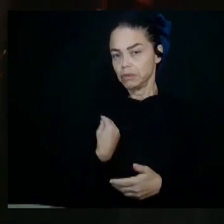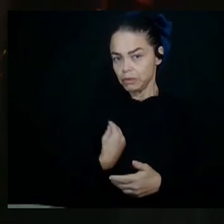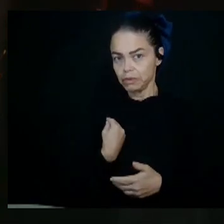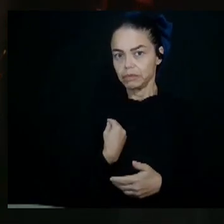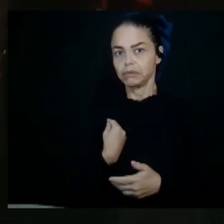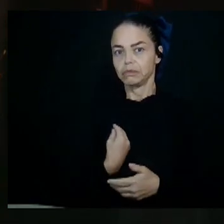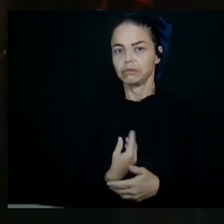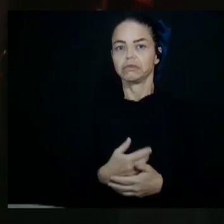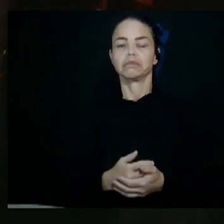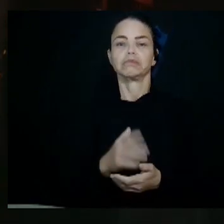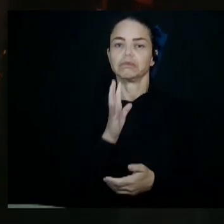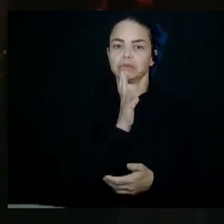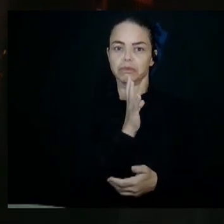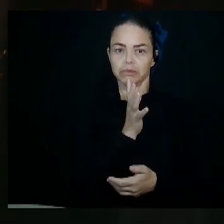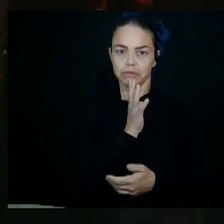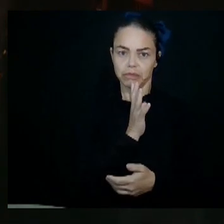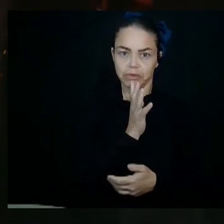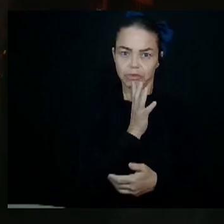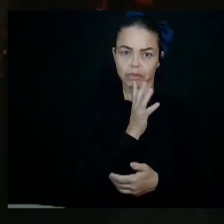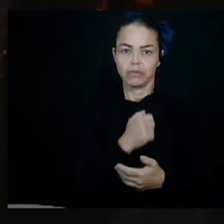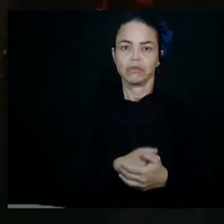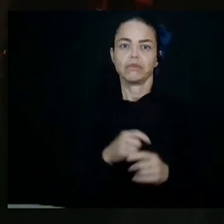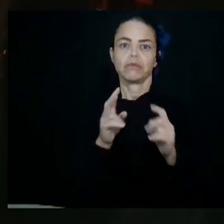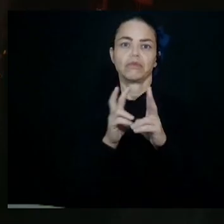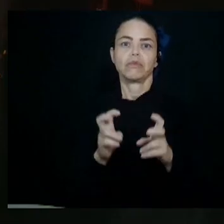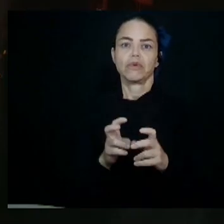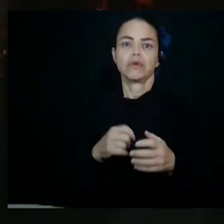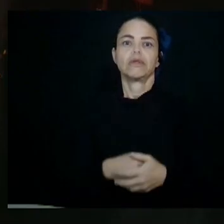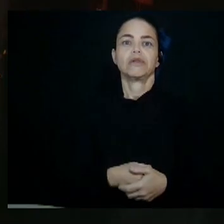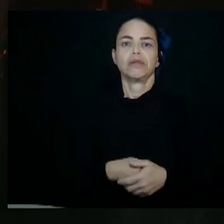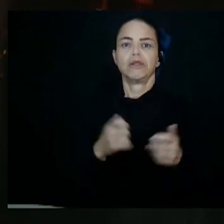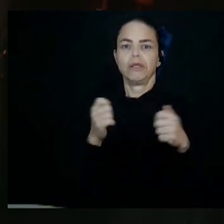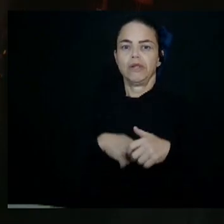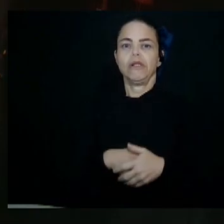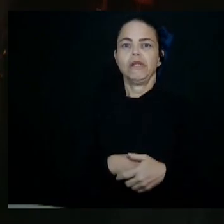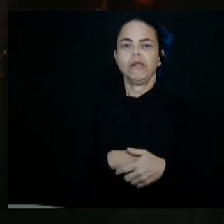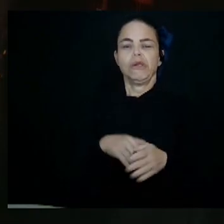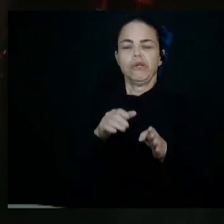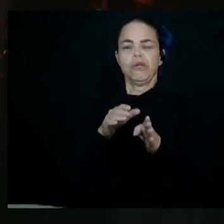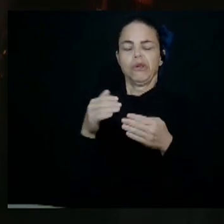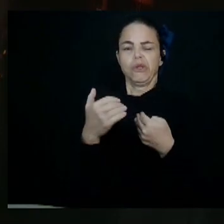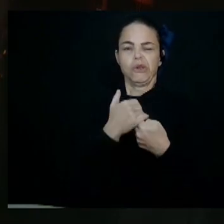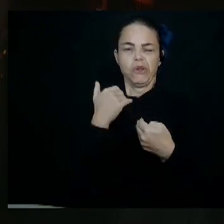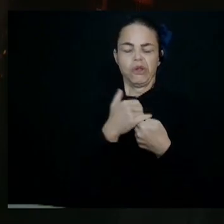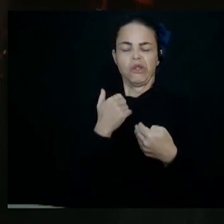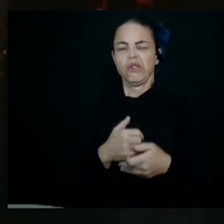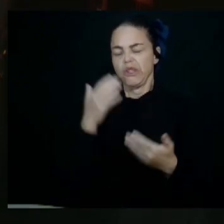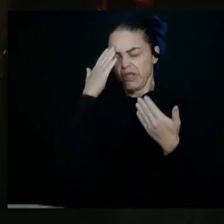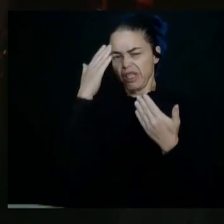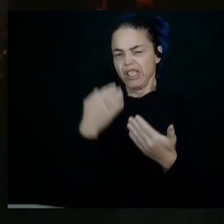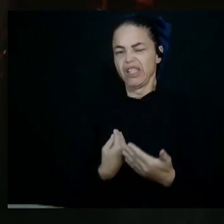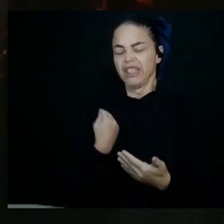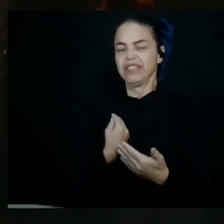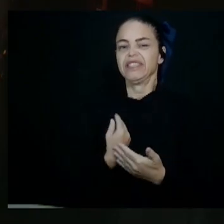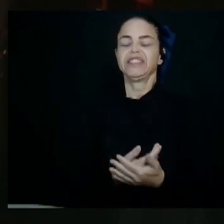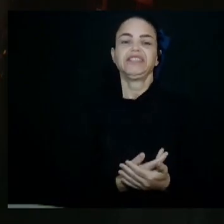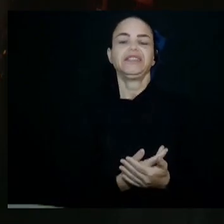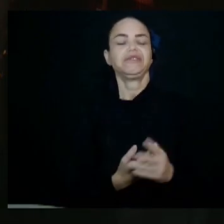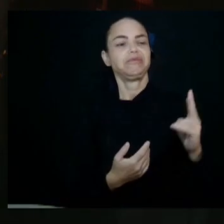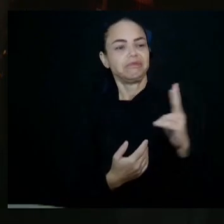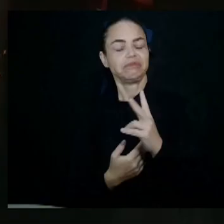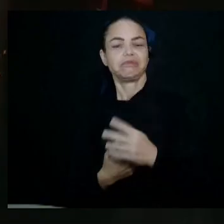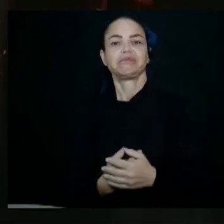que conhecem, né? Sobre o assunto e que possam nos orientar. Eu agradeço demais a presença de vocês e